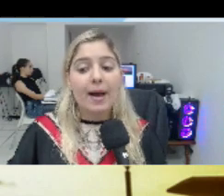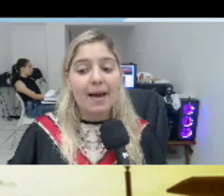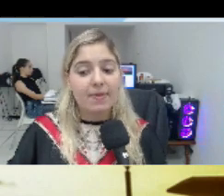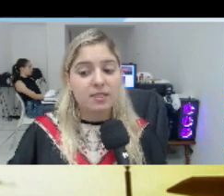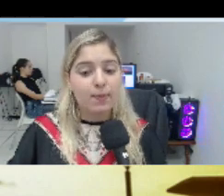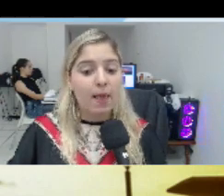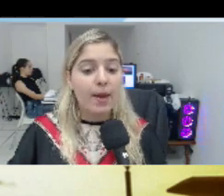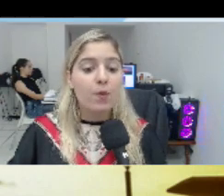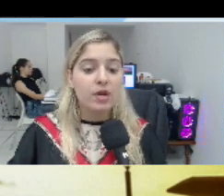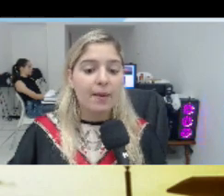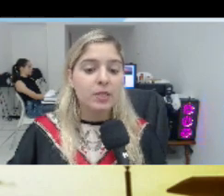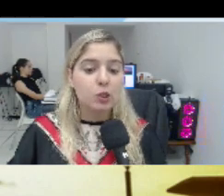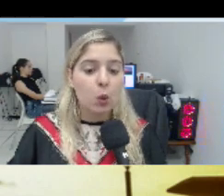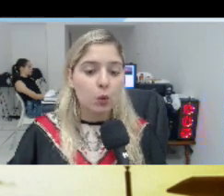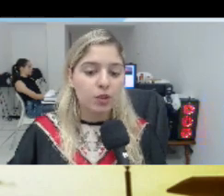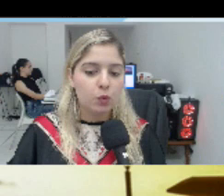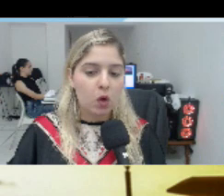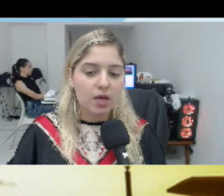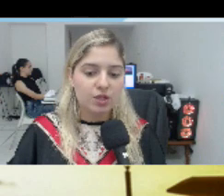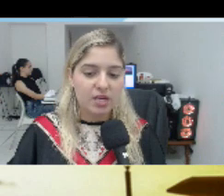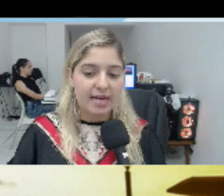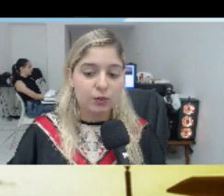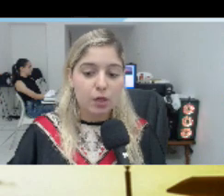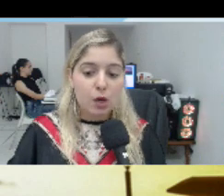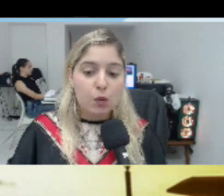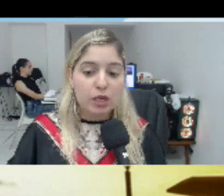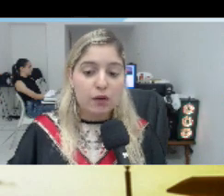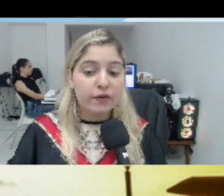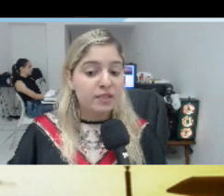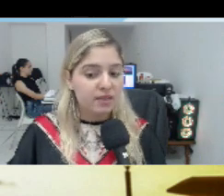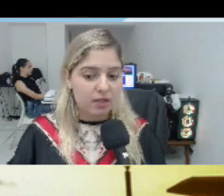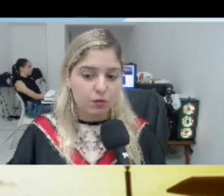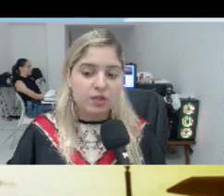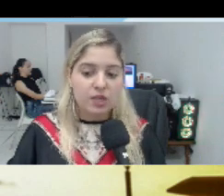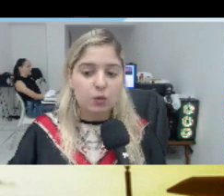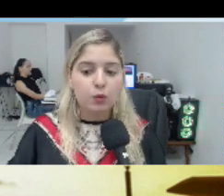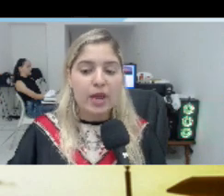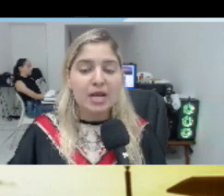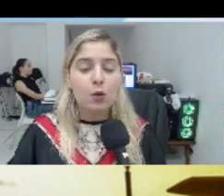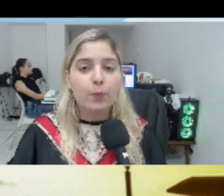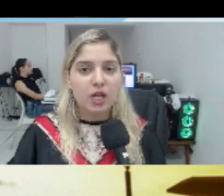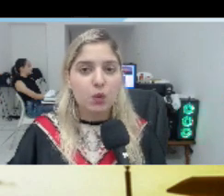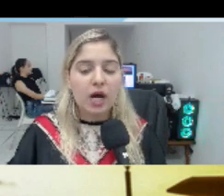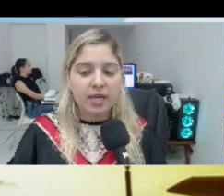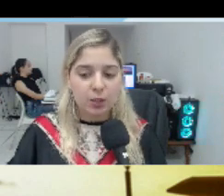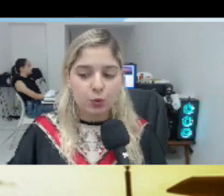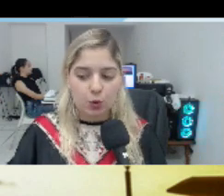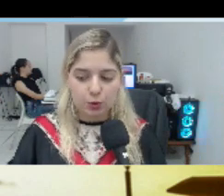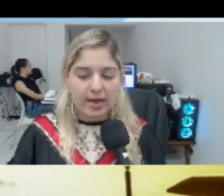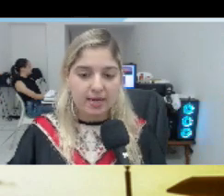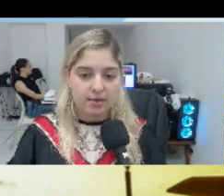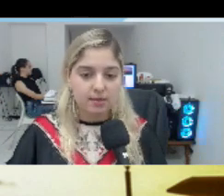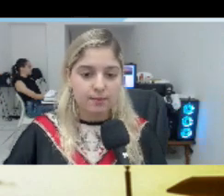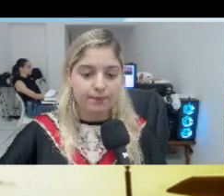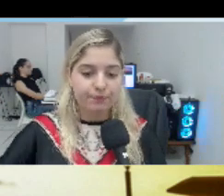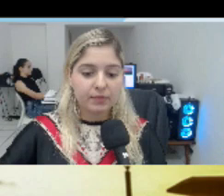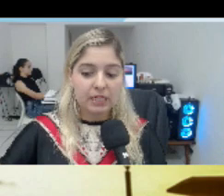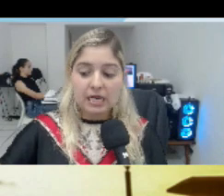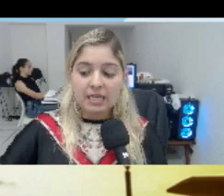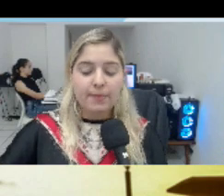ser tomadas pela maioria absoluta do colegiado, o que não vem sendo, segundo ele, cumprido aqui no nosso